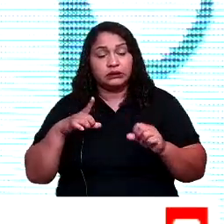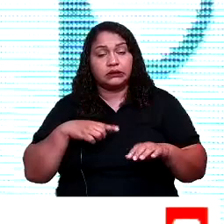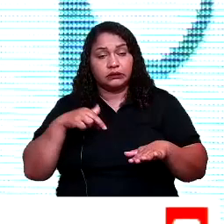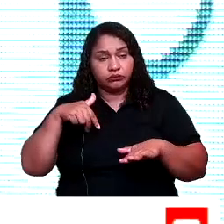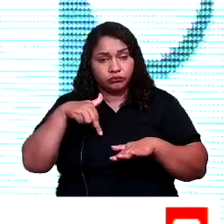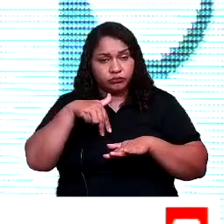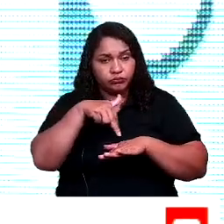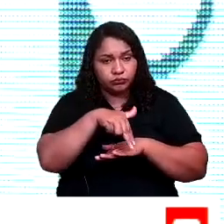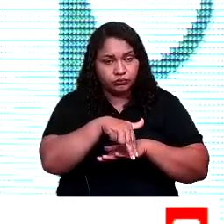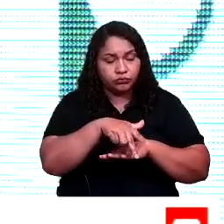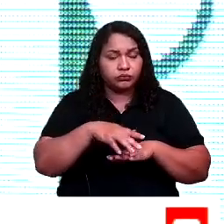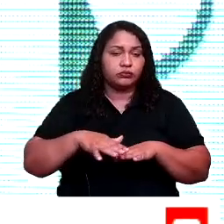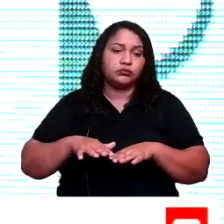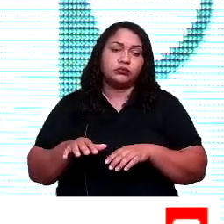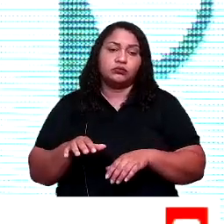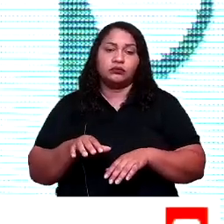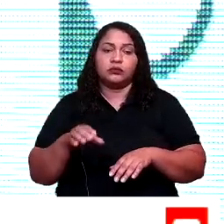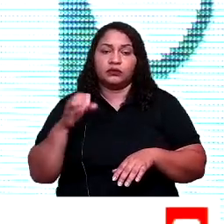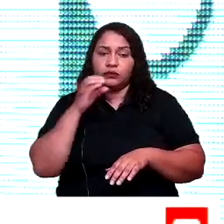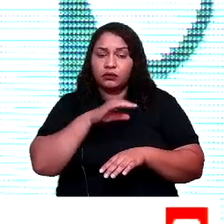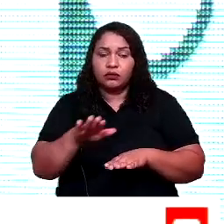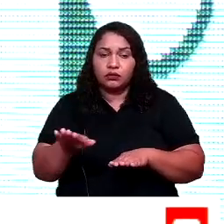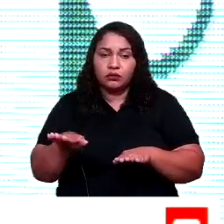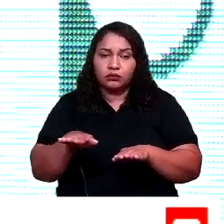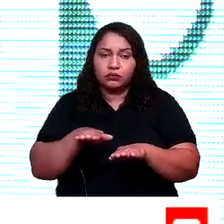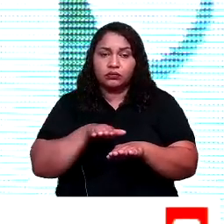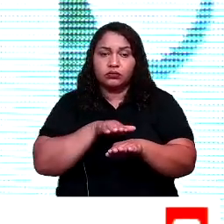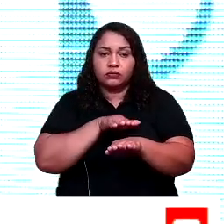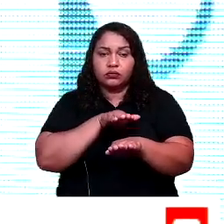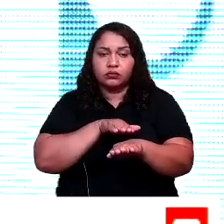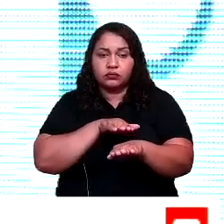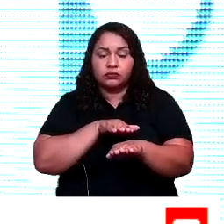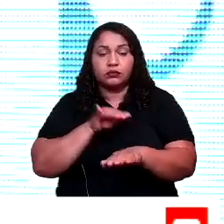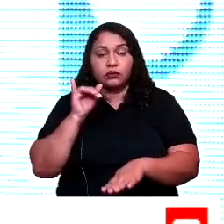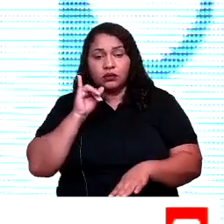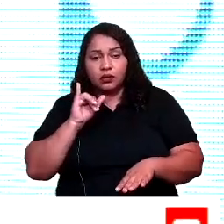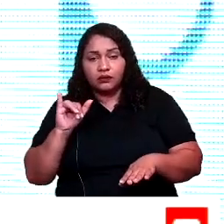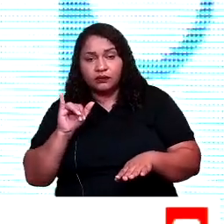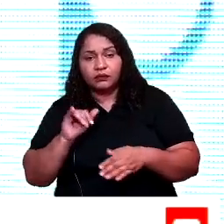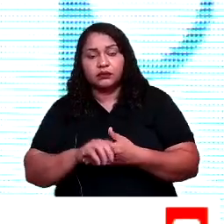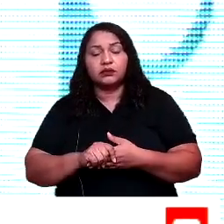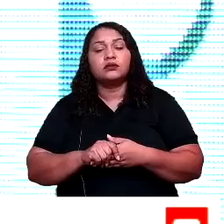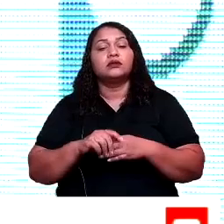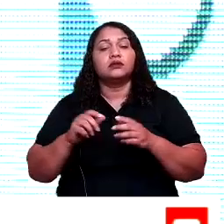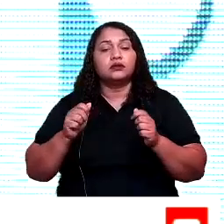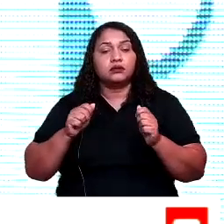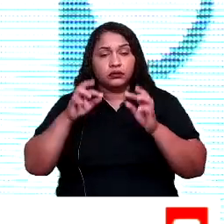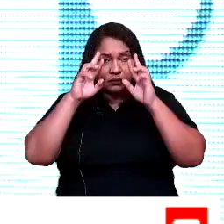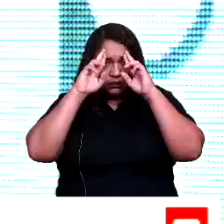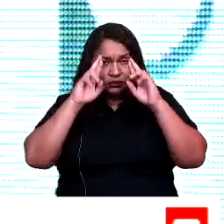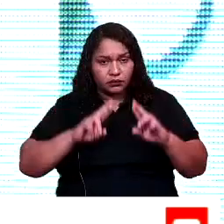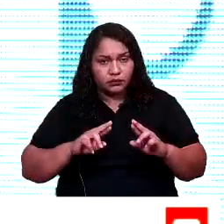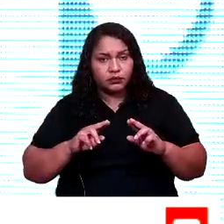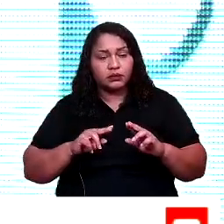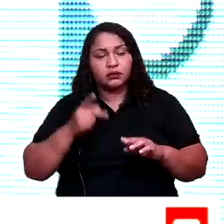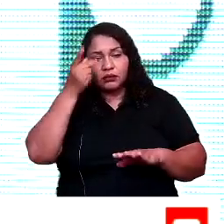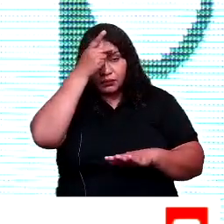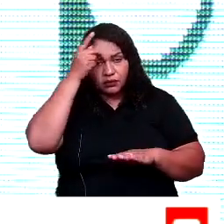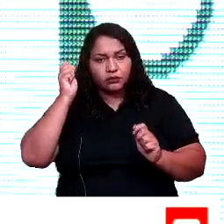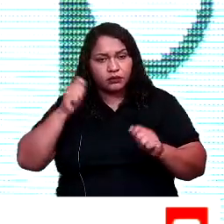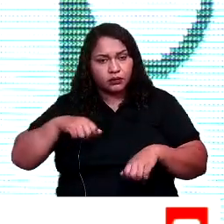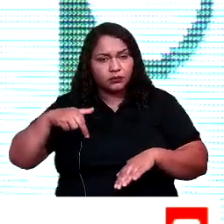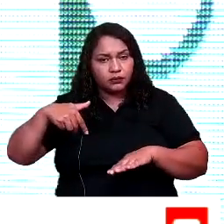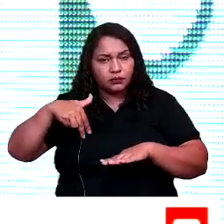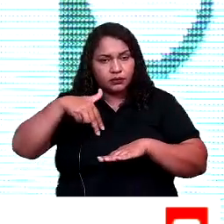Então você tem uma faixa de pedestre reduza alerte os motoristas que estão atrás de você deixe o pedestre passar em segurança